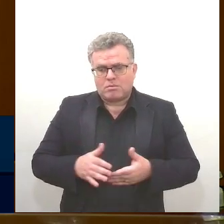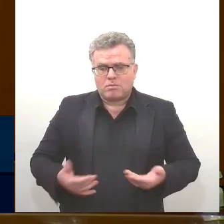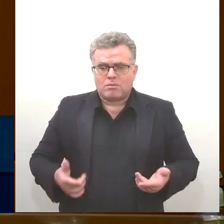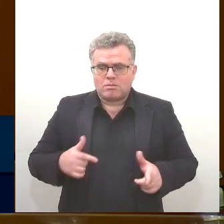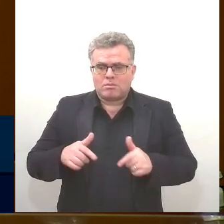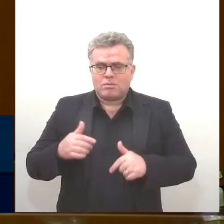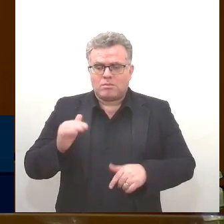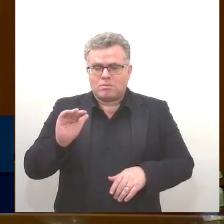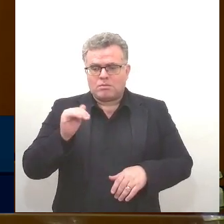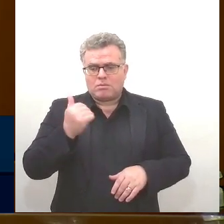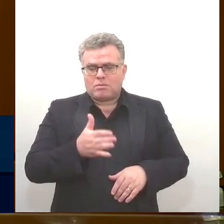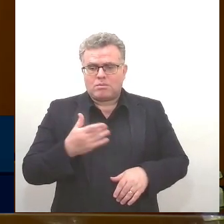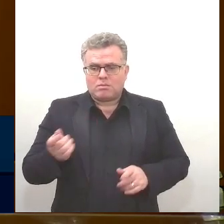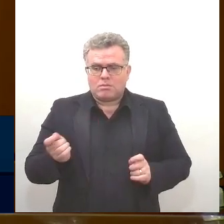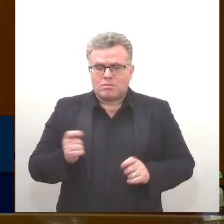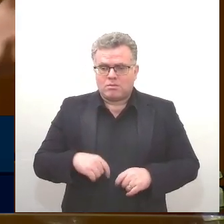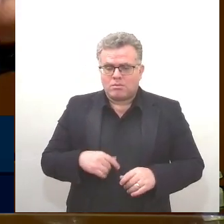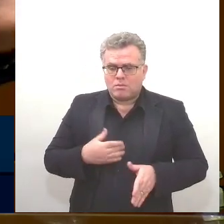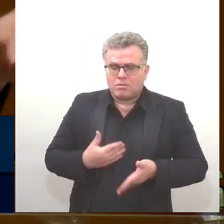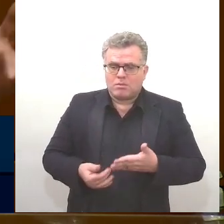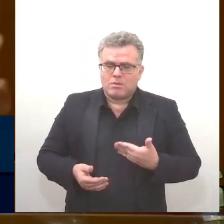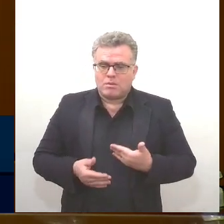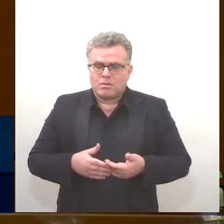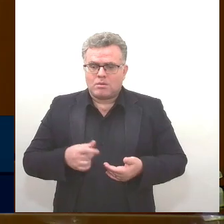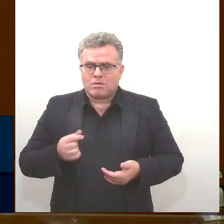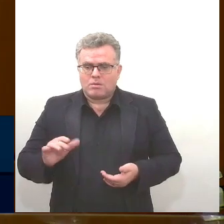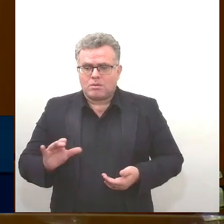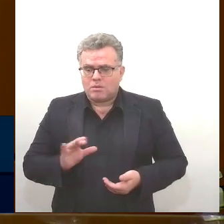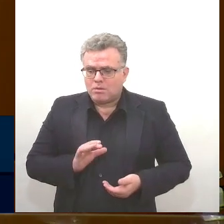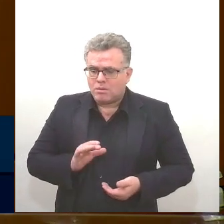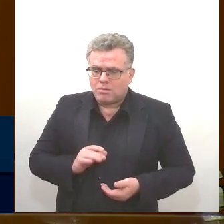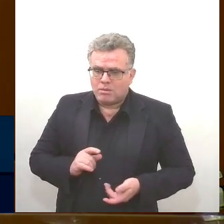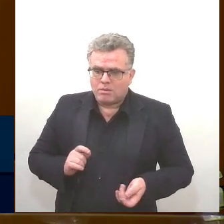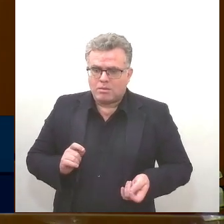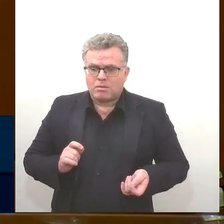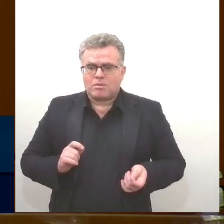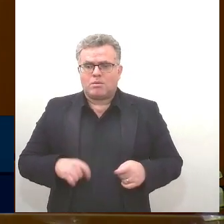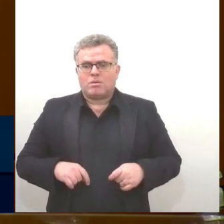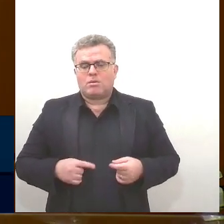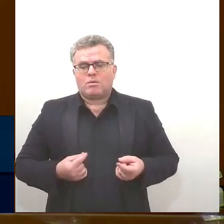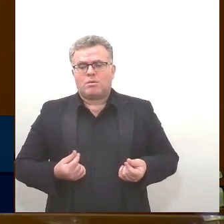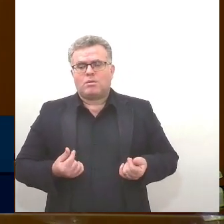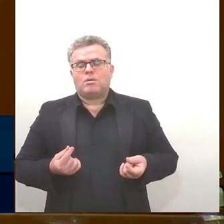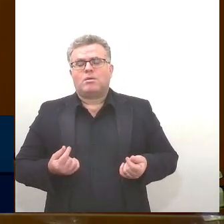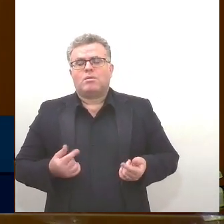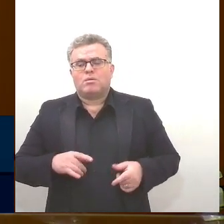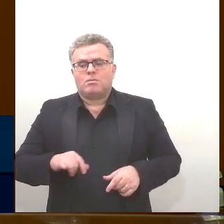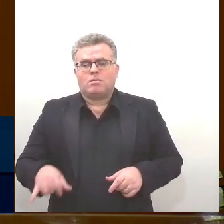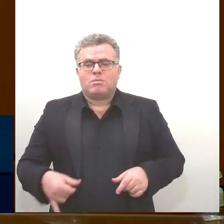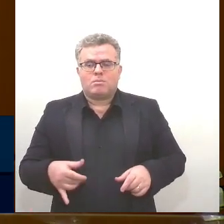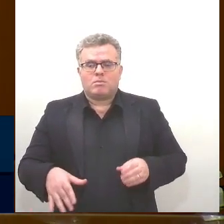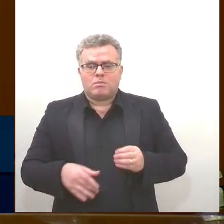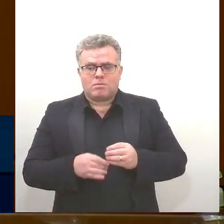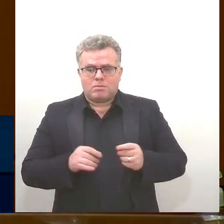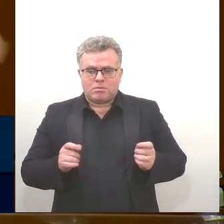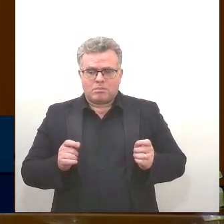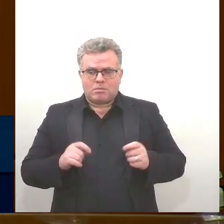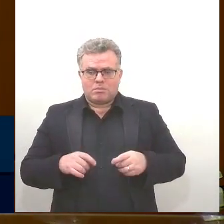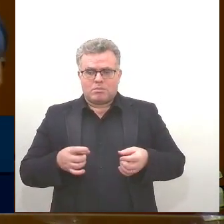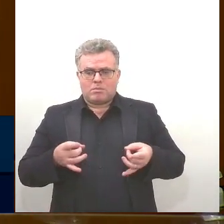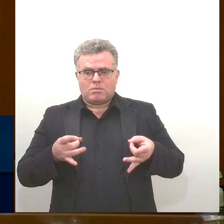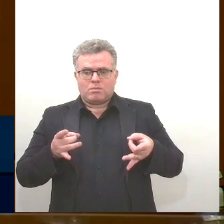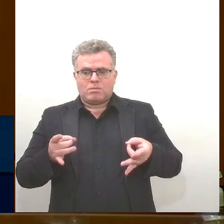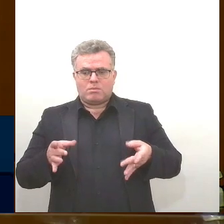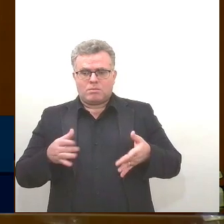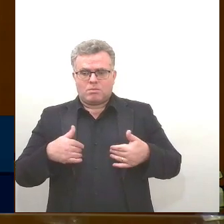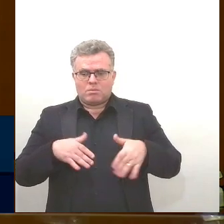pegar aquela mon de recursos financeiros di olha agora pelo menos eu vou me embora vou ficar lá com meu marido vou dar